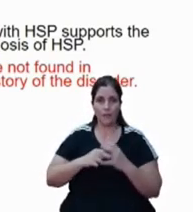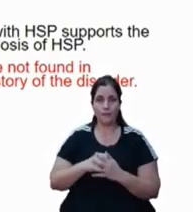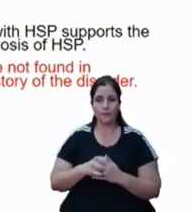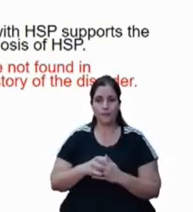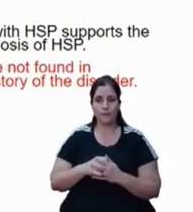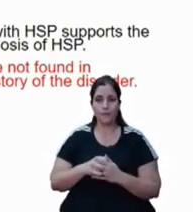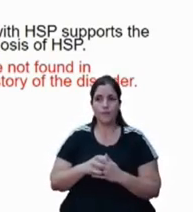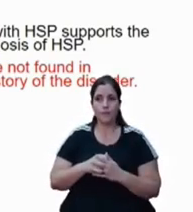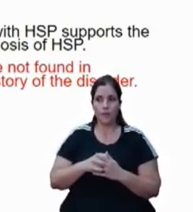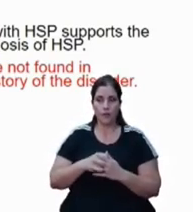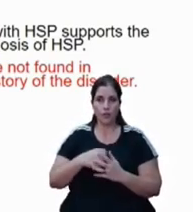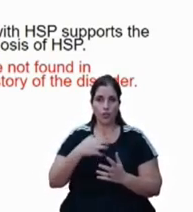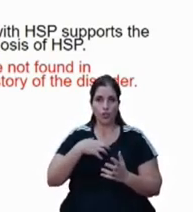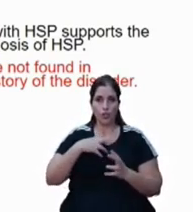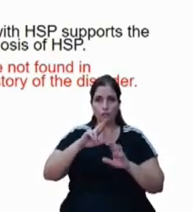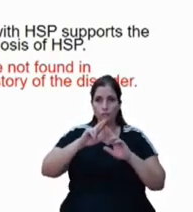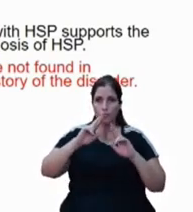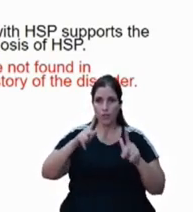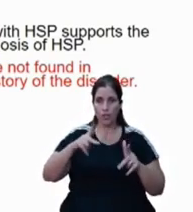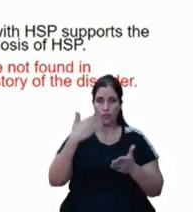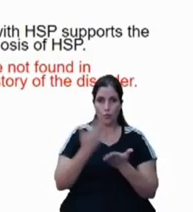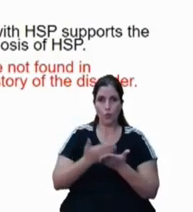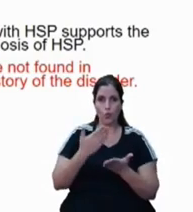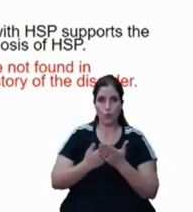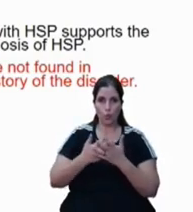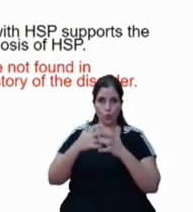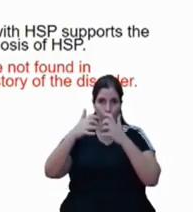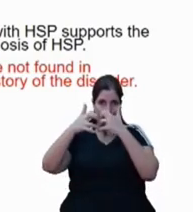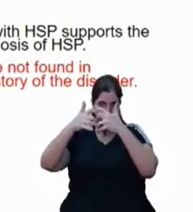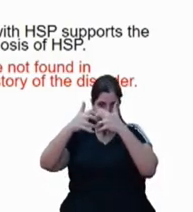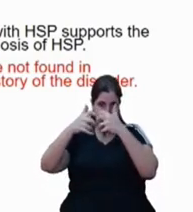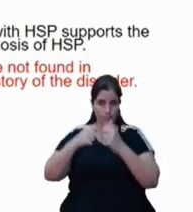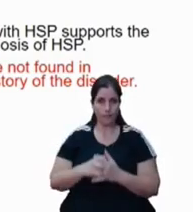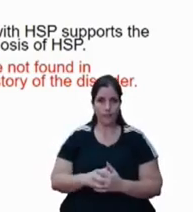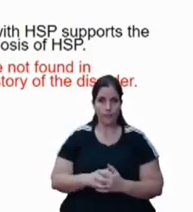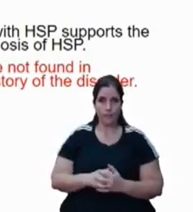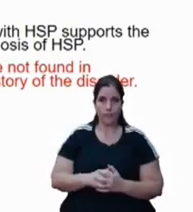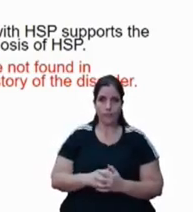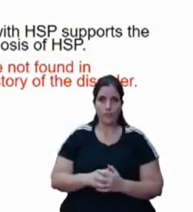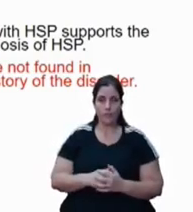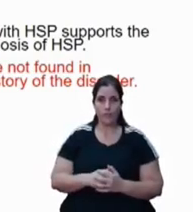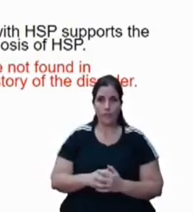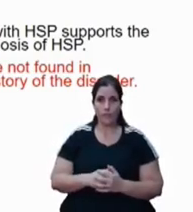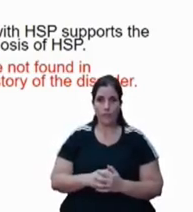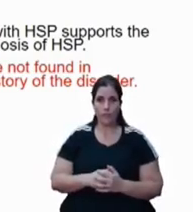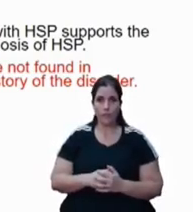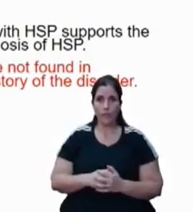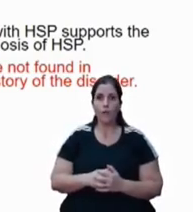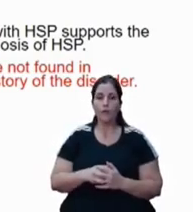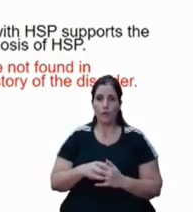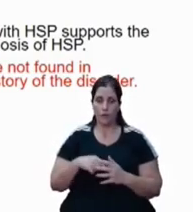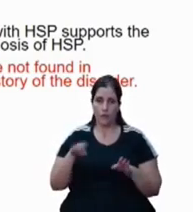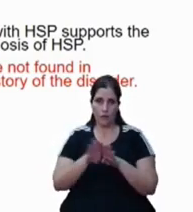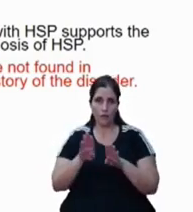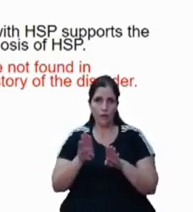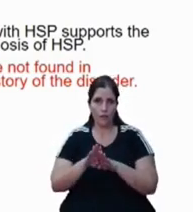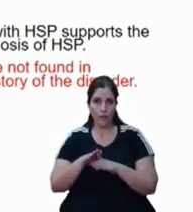de forma variável por outro distúrbio neurológico. E, finalmente, transtornos alternados